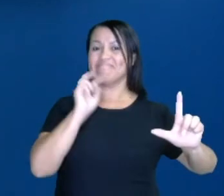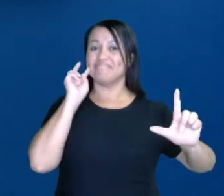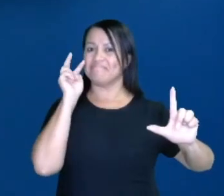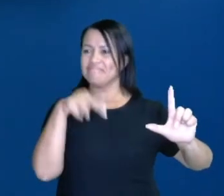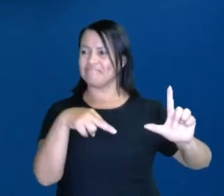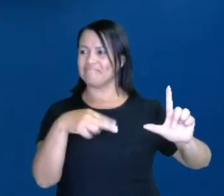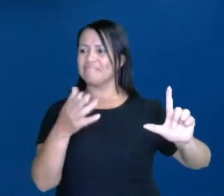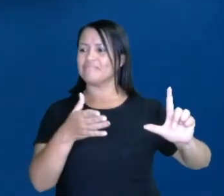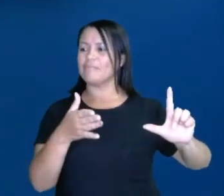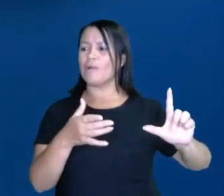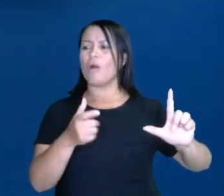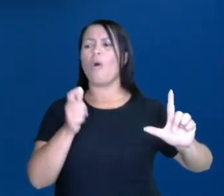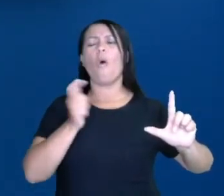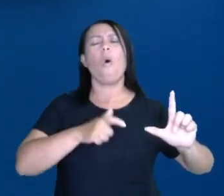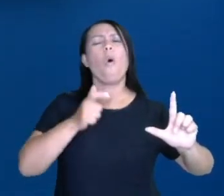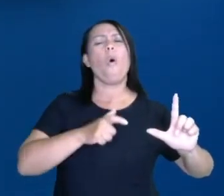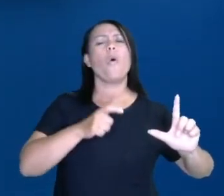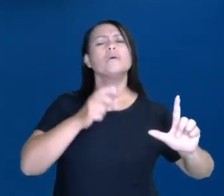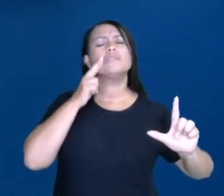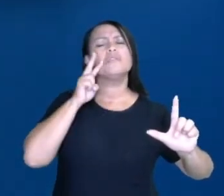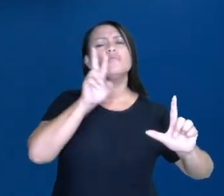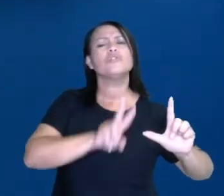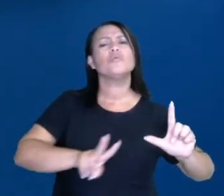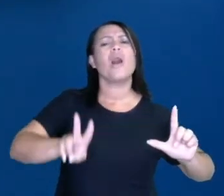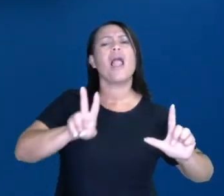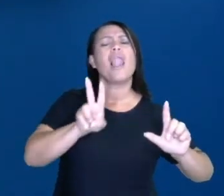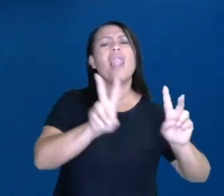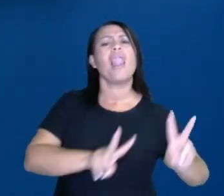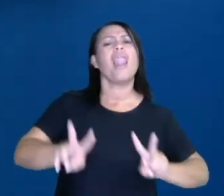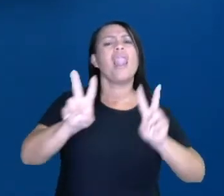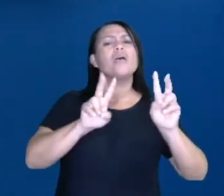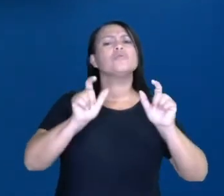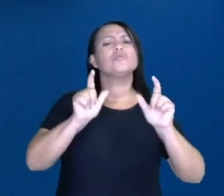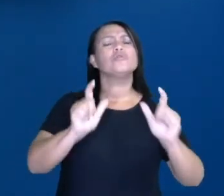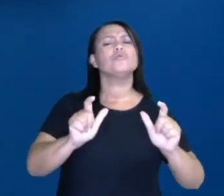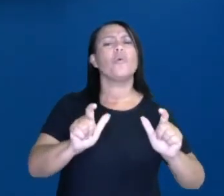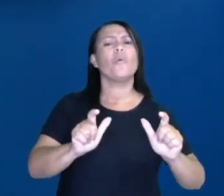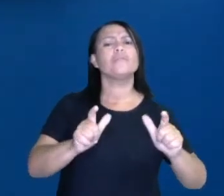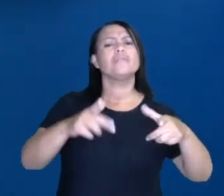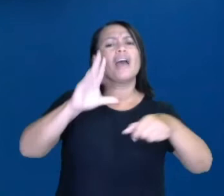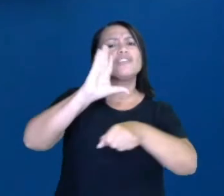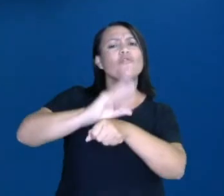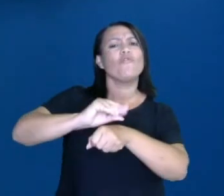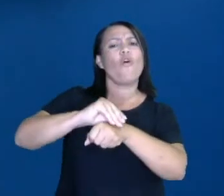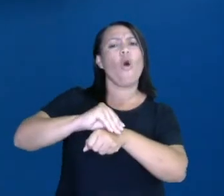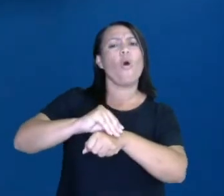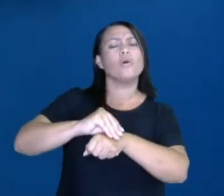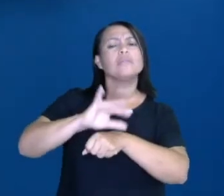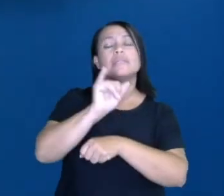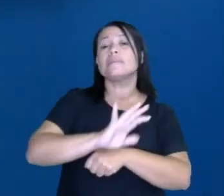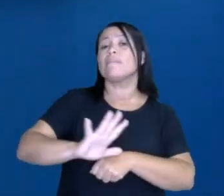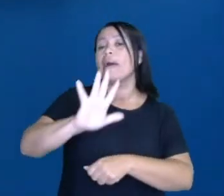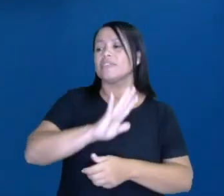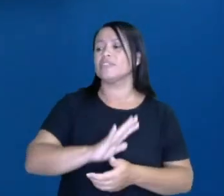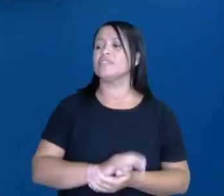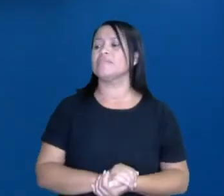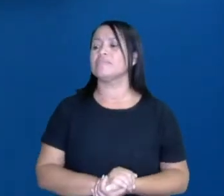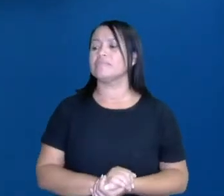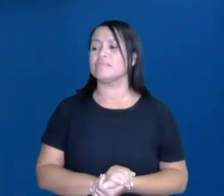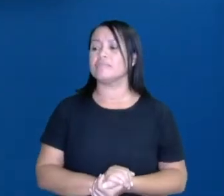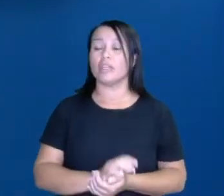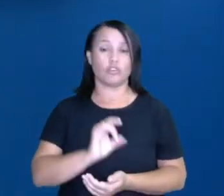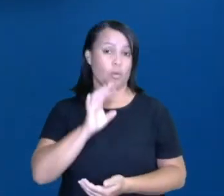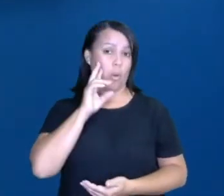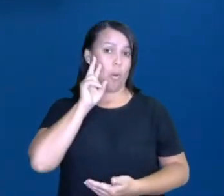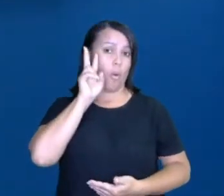olhadinha. Onde é que eu consigo visualizar de onde é essas fotografias e essas imagens? É só